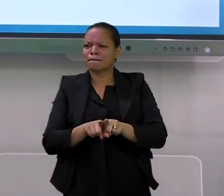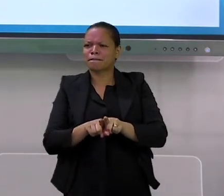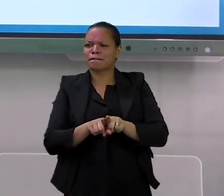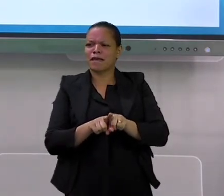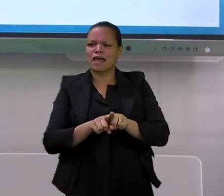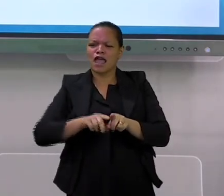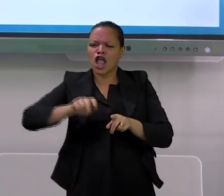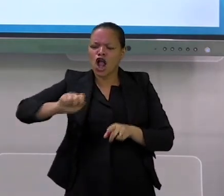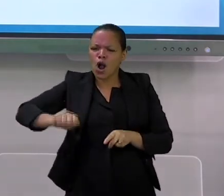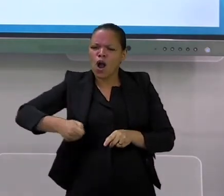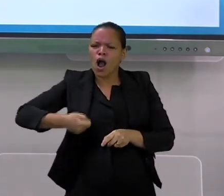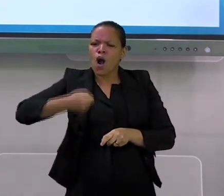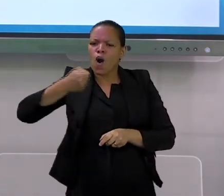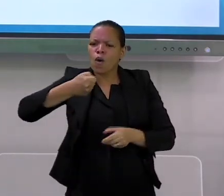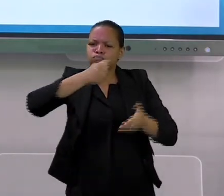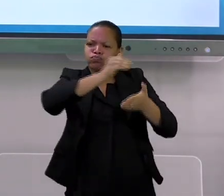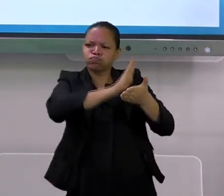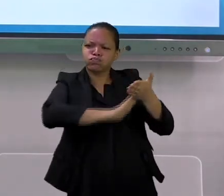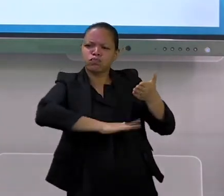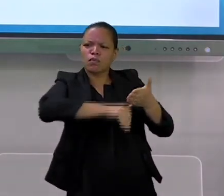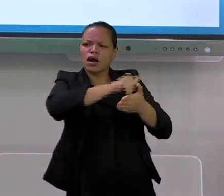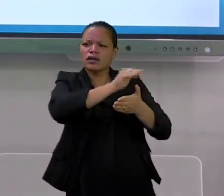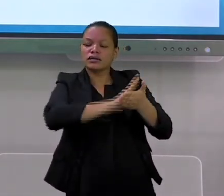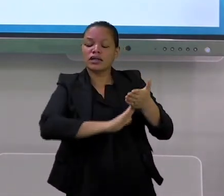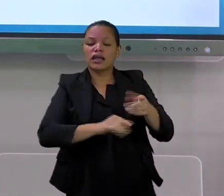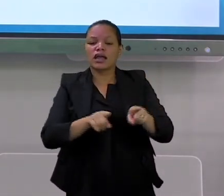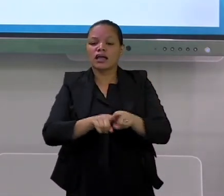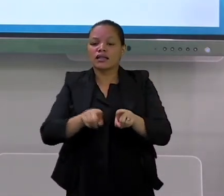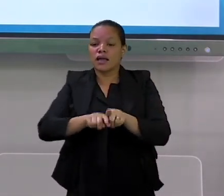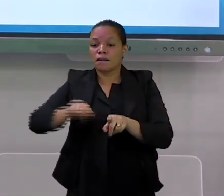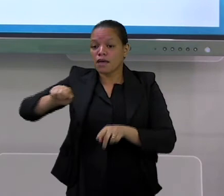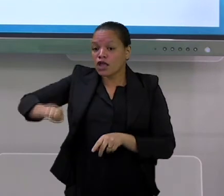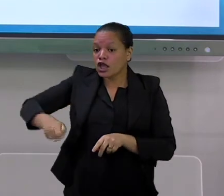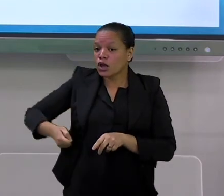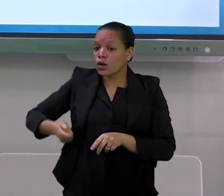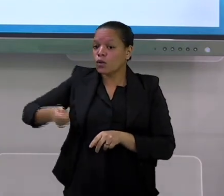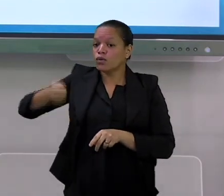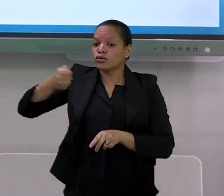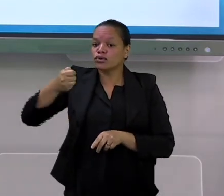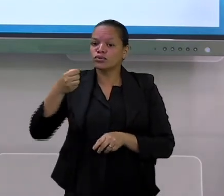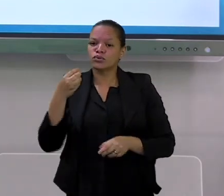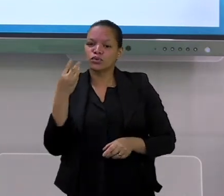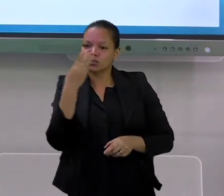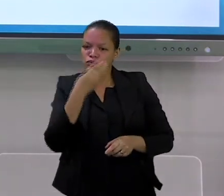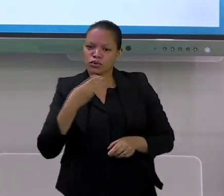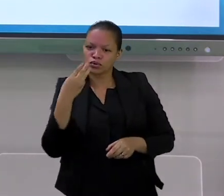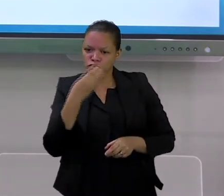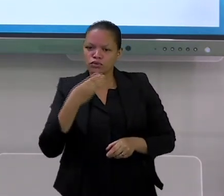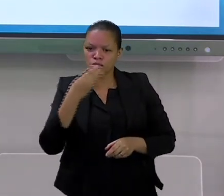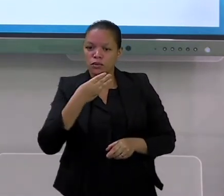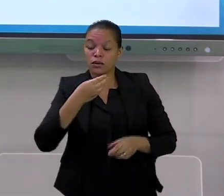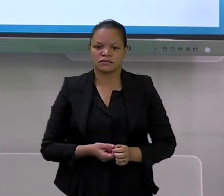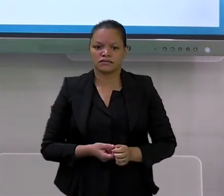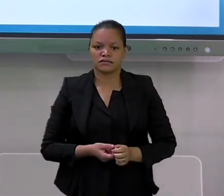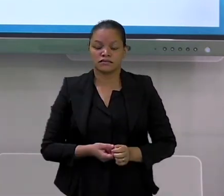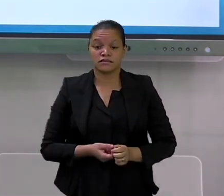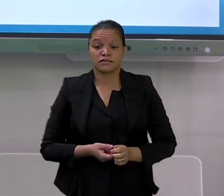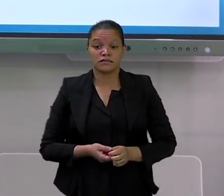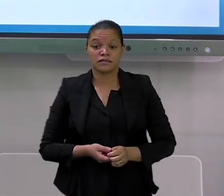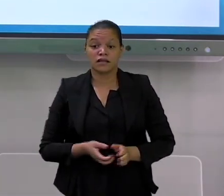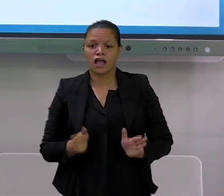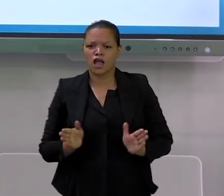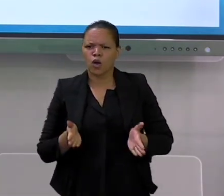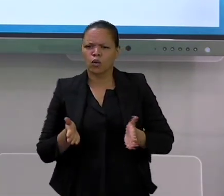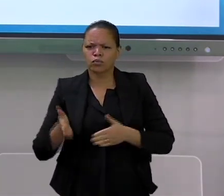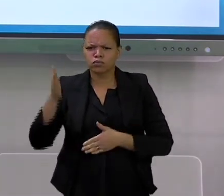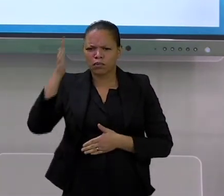de salgadinho ou gramas cada um vai comer? Por isso, nós utilizamos essas medidas para que